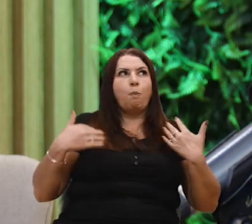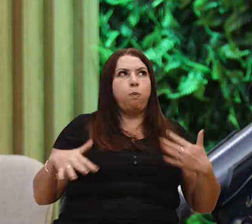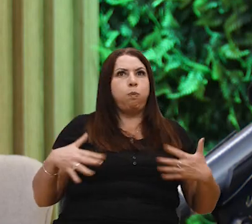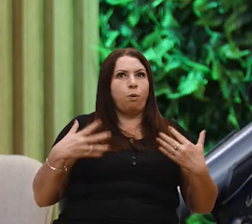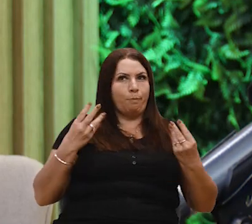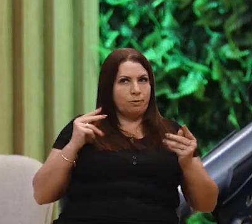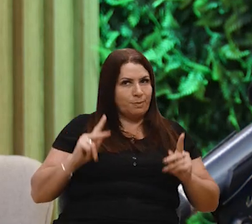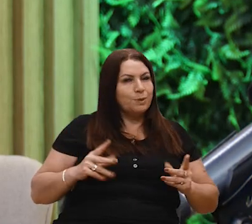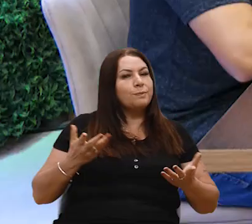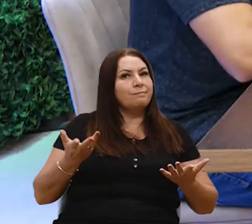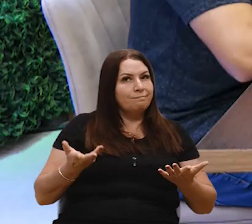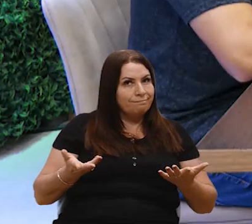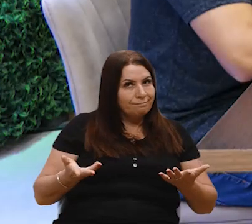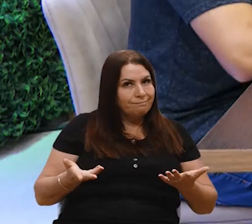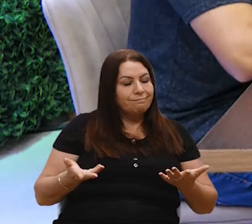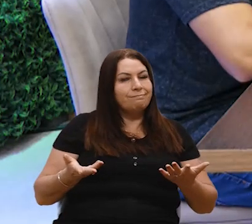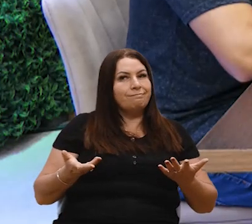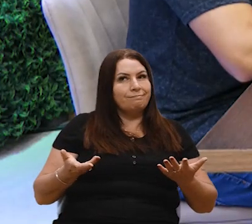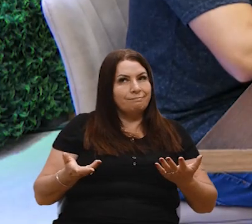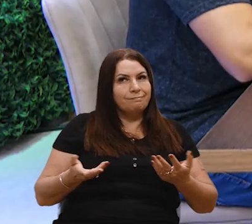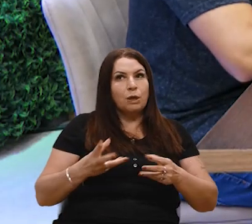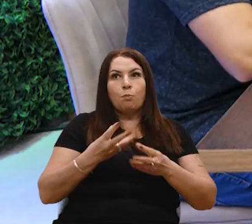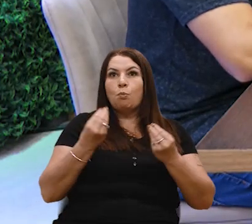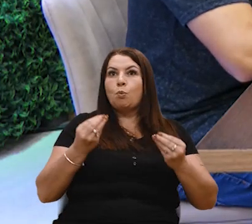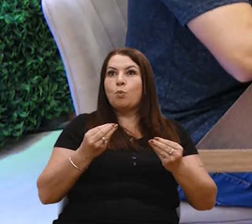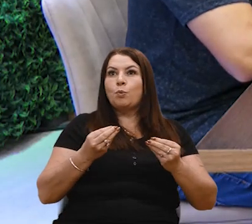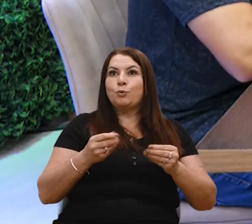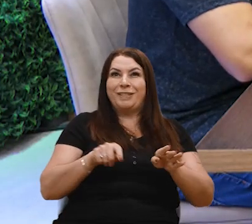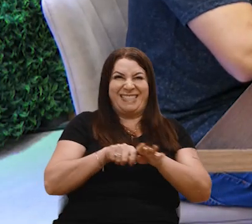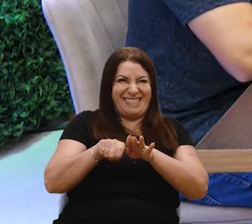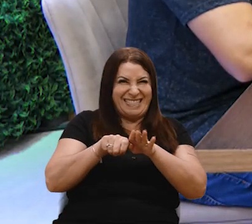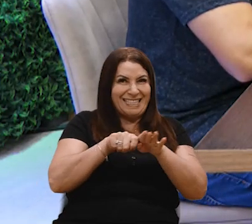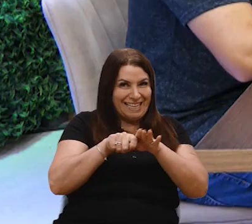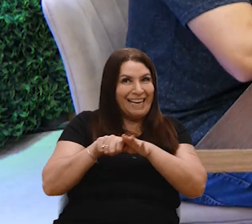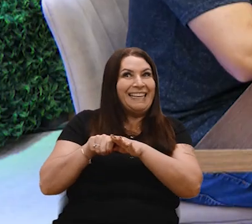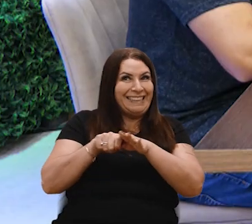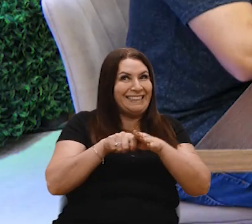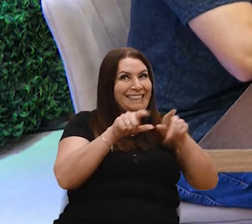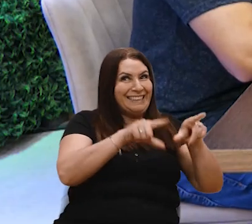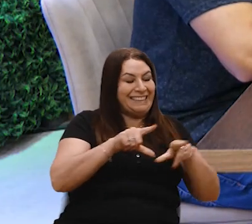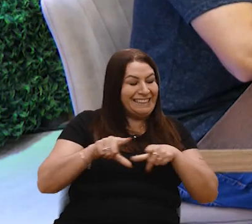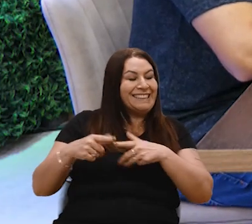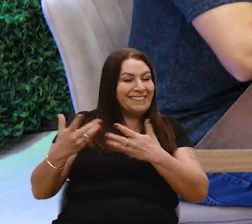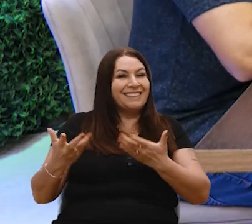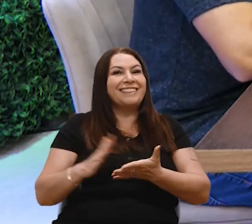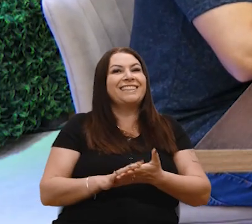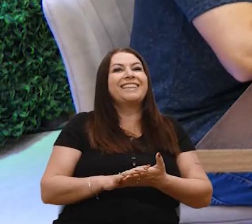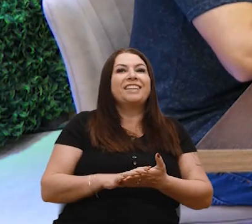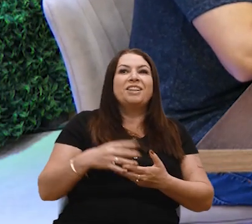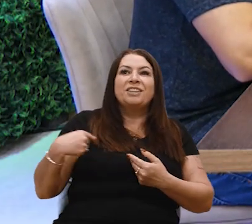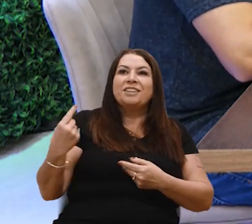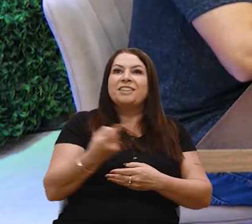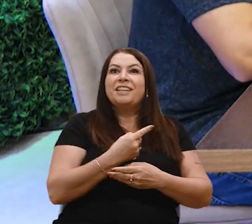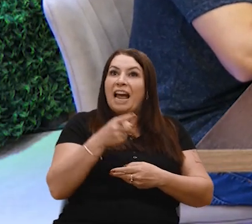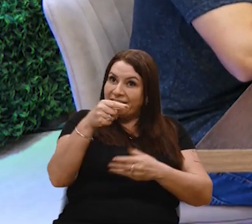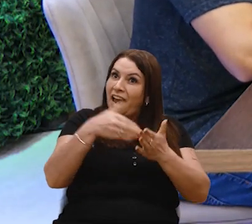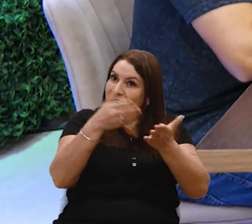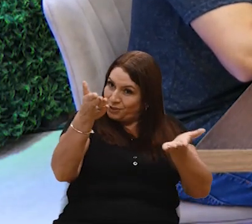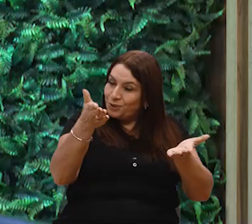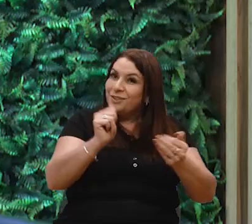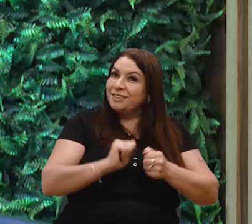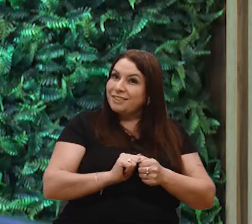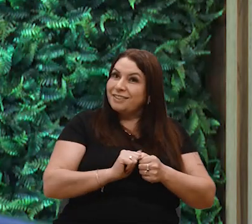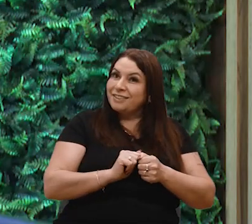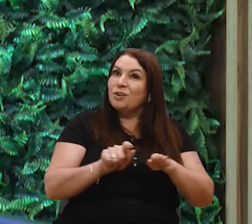pessoas. É muita gente. É muita gente. Que nem eu brinco, né? São muitos pares de tênis, né? No mesmo local. É muita gente. É muita gente. Então, e